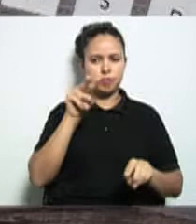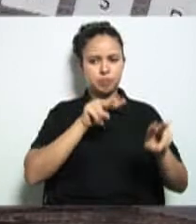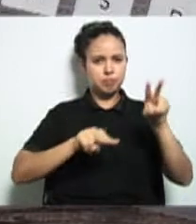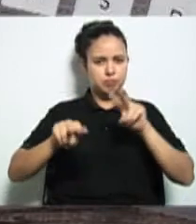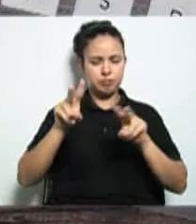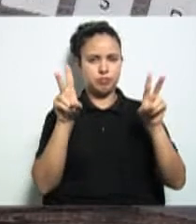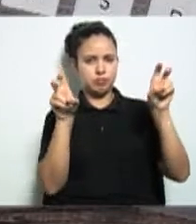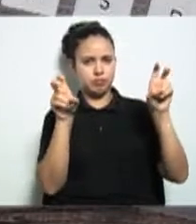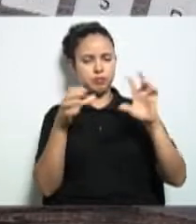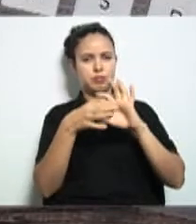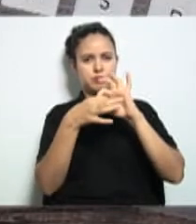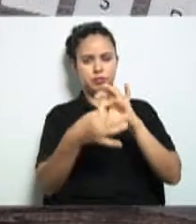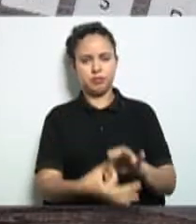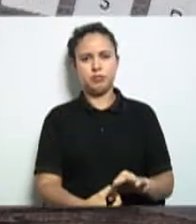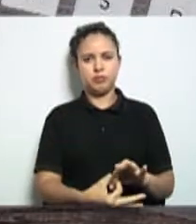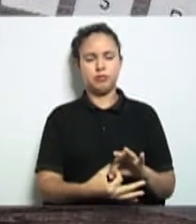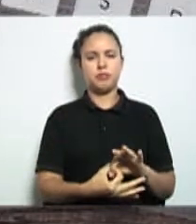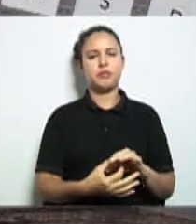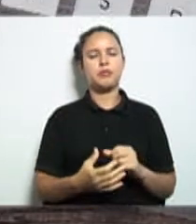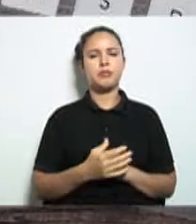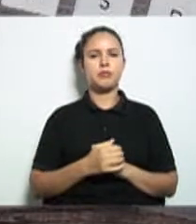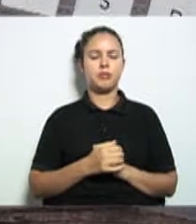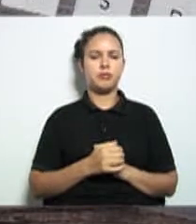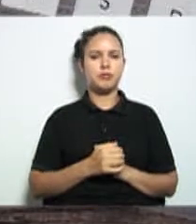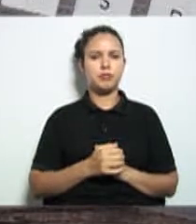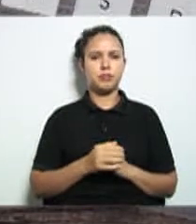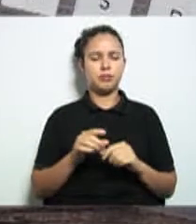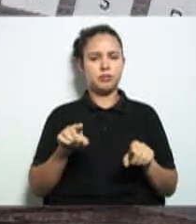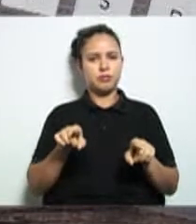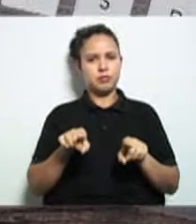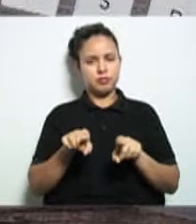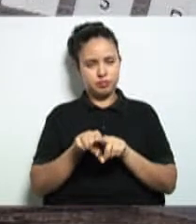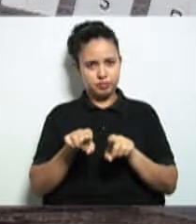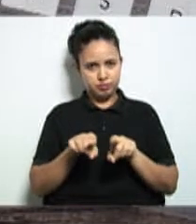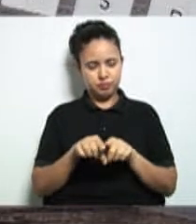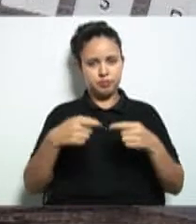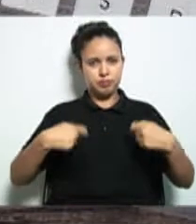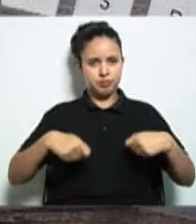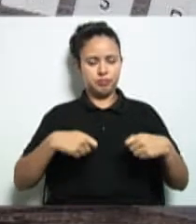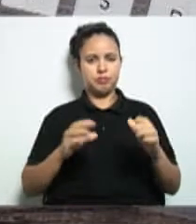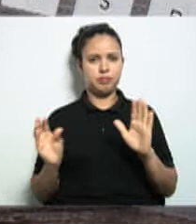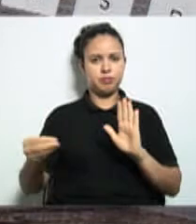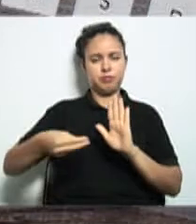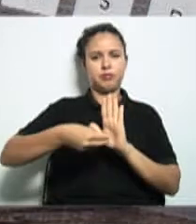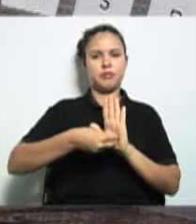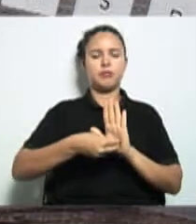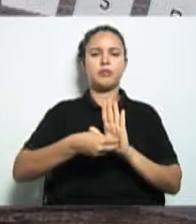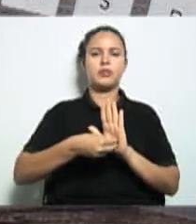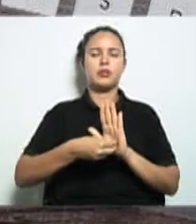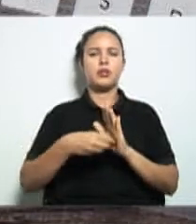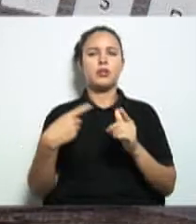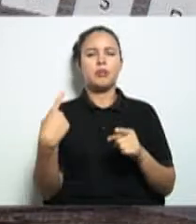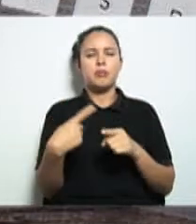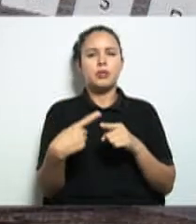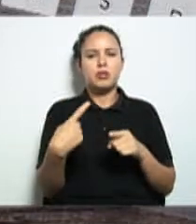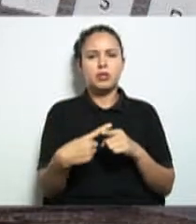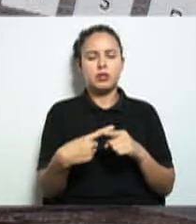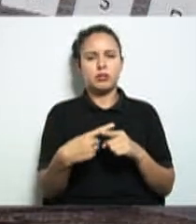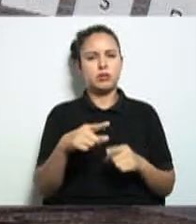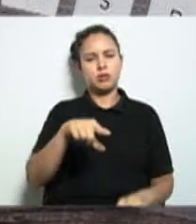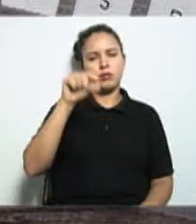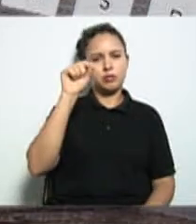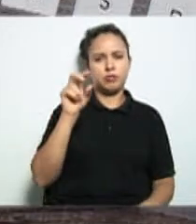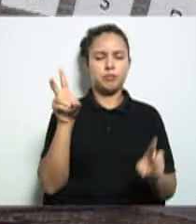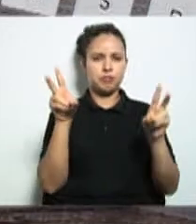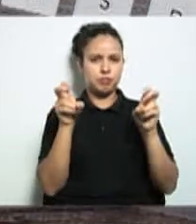tema. Justificativa. É preciso que se coloquem as razões que levaram à escolha do tema e